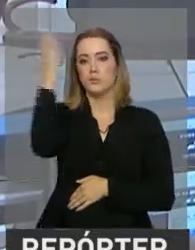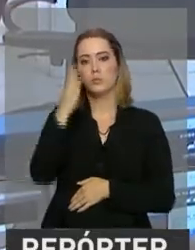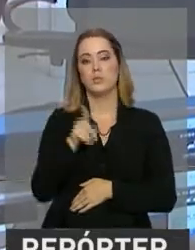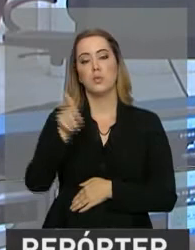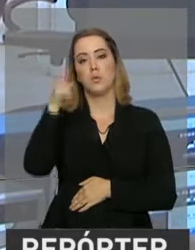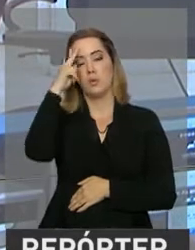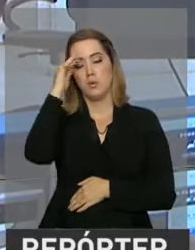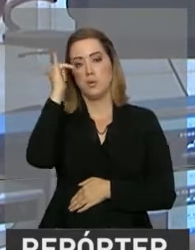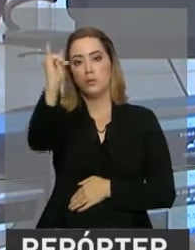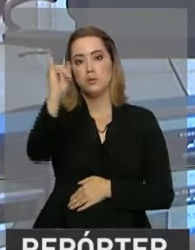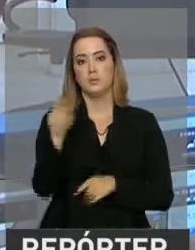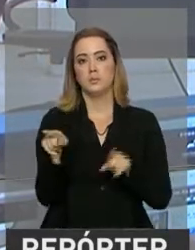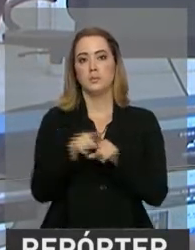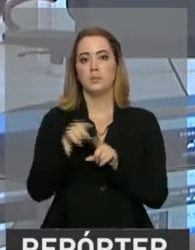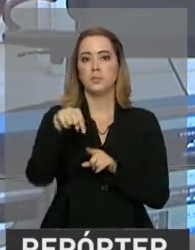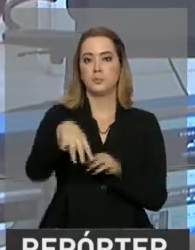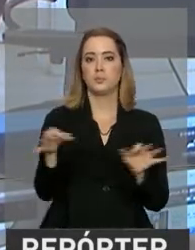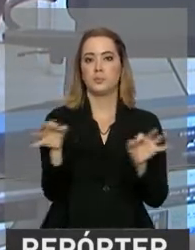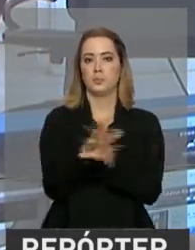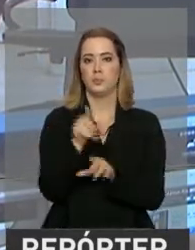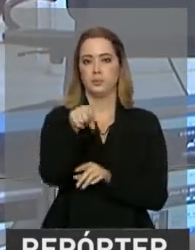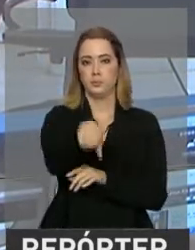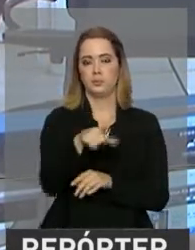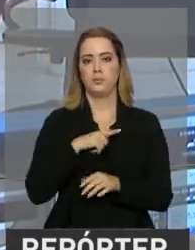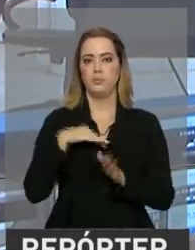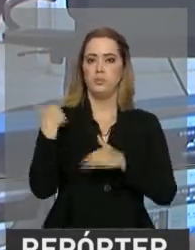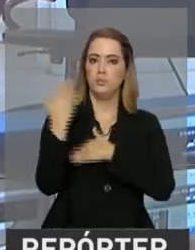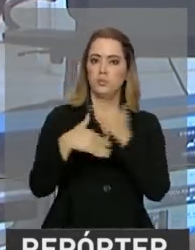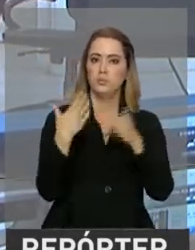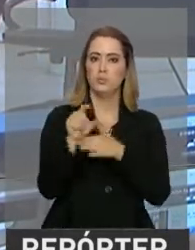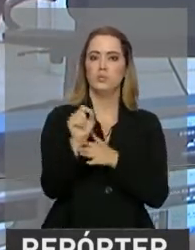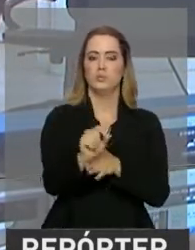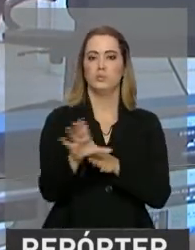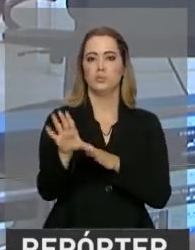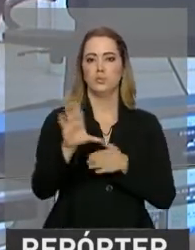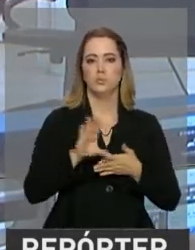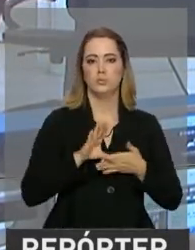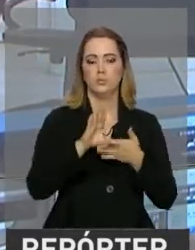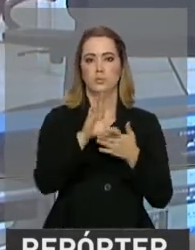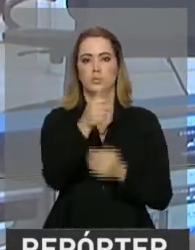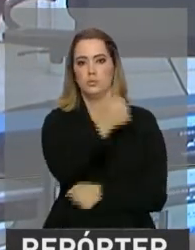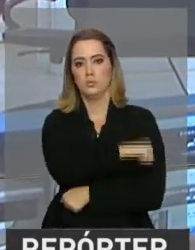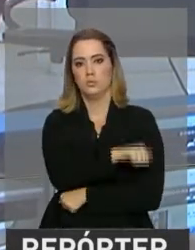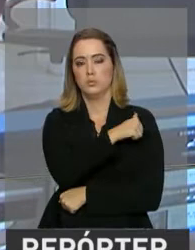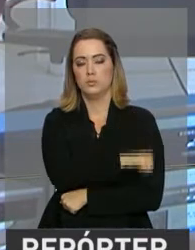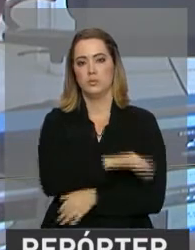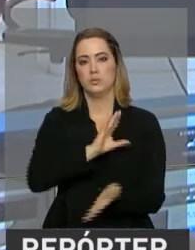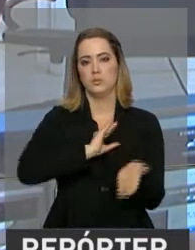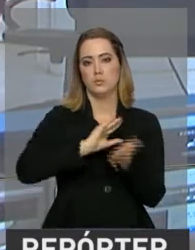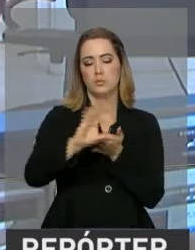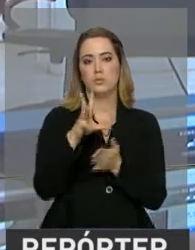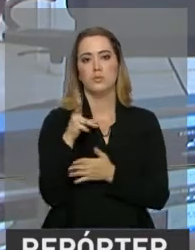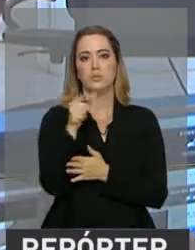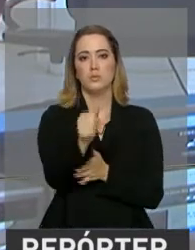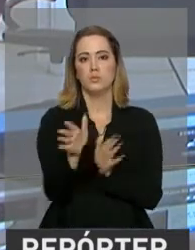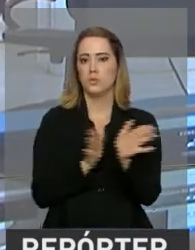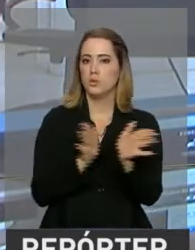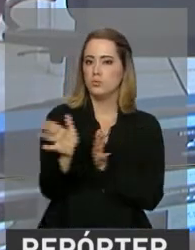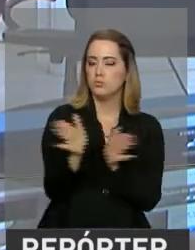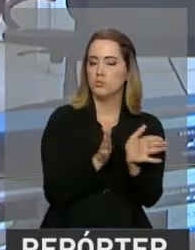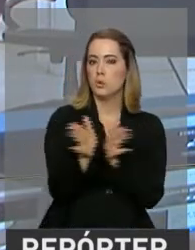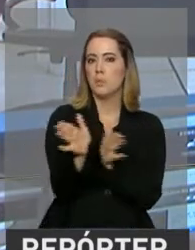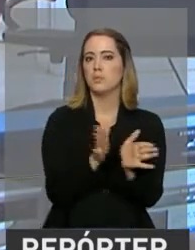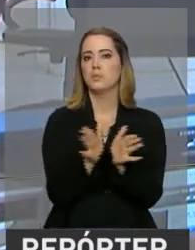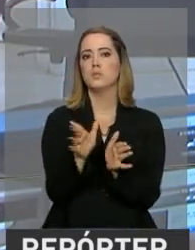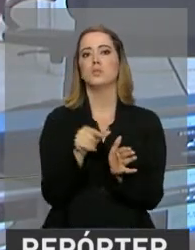paralímpicos terminam neste fim de semana e a previsão é de um fluxo grande no aeroporto da capital carioca o investimento Total nos projetos